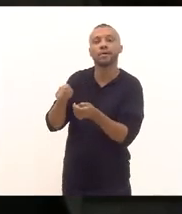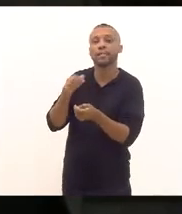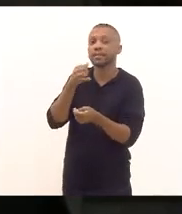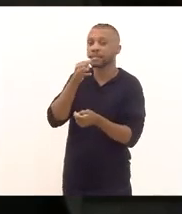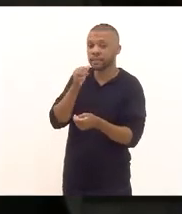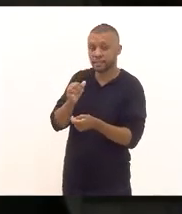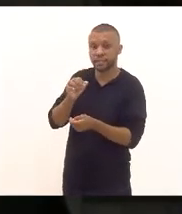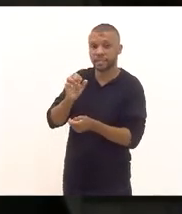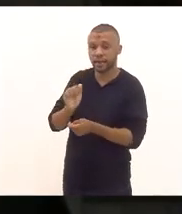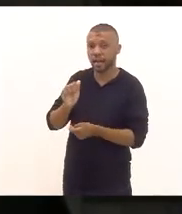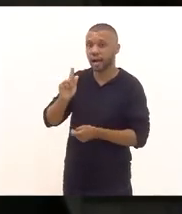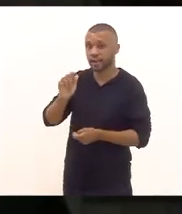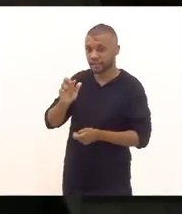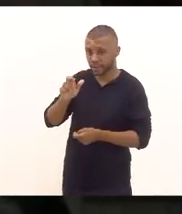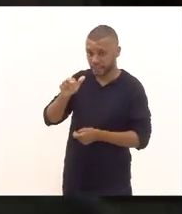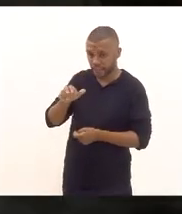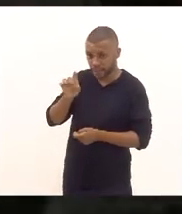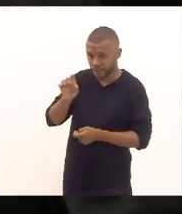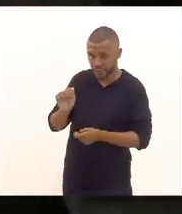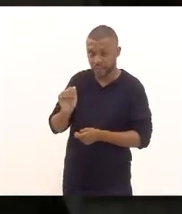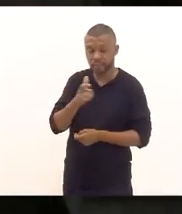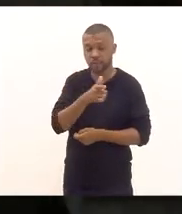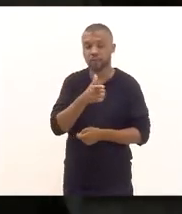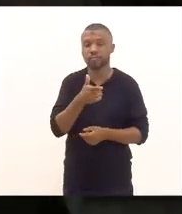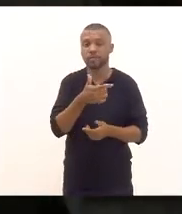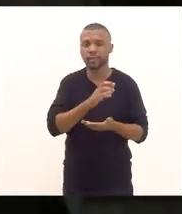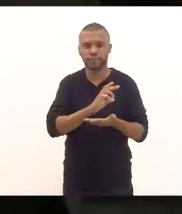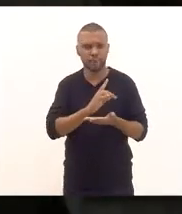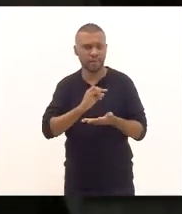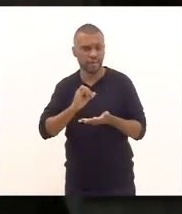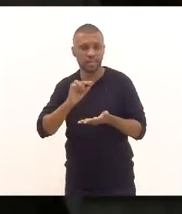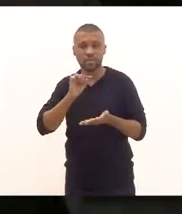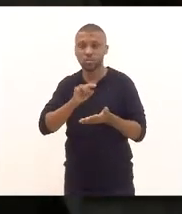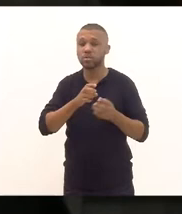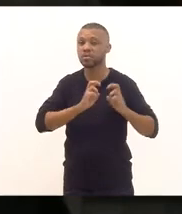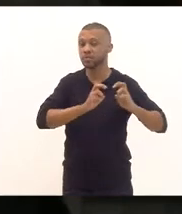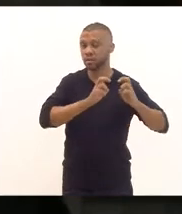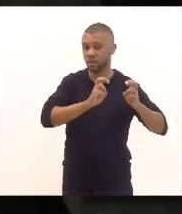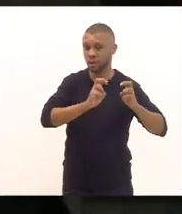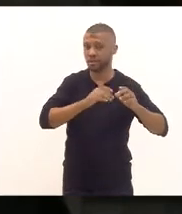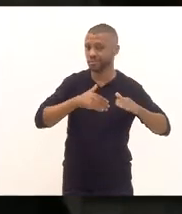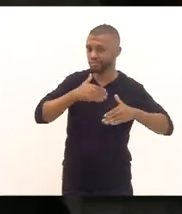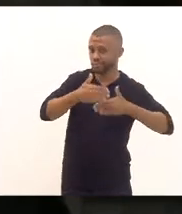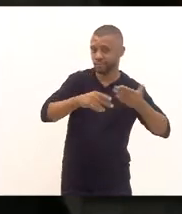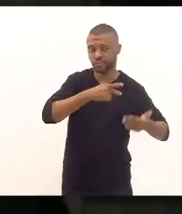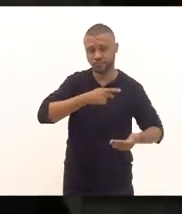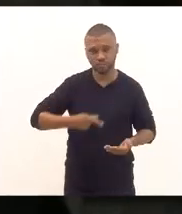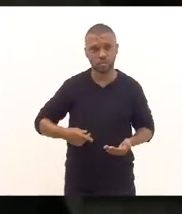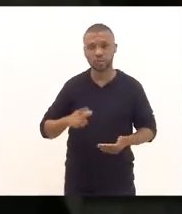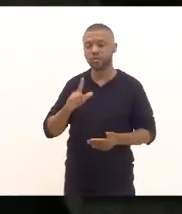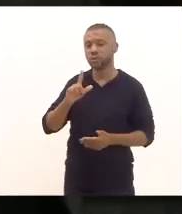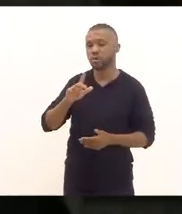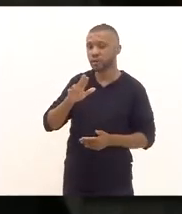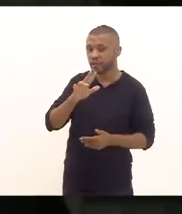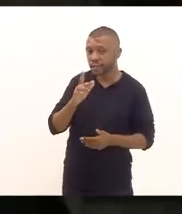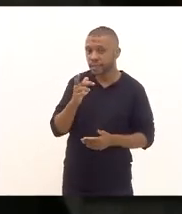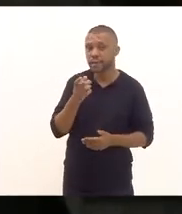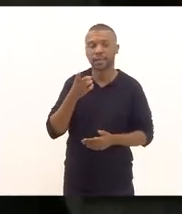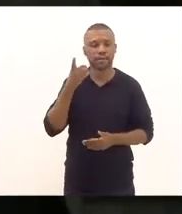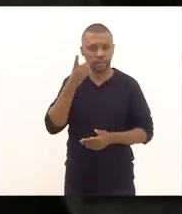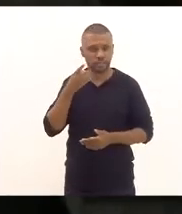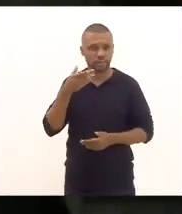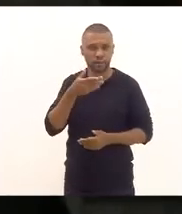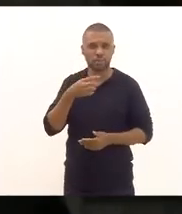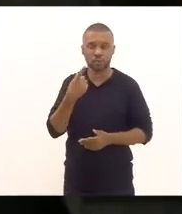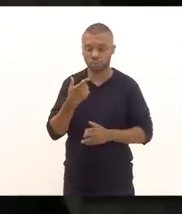Generosa na CPI dos trens que está em curso sob a presidência da deputada Lucinha e da qual sou relator nós temos